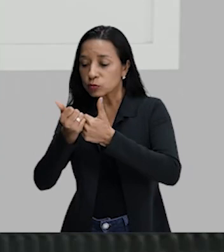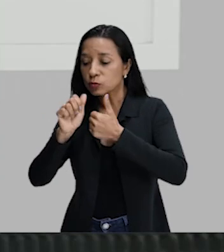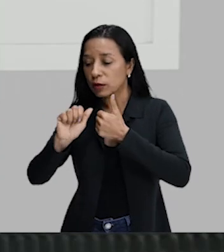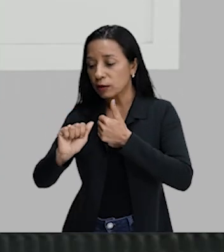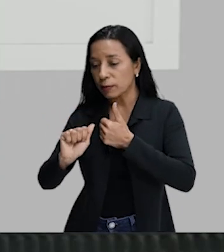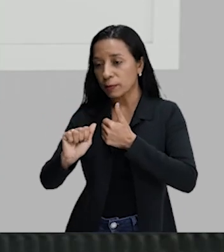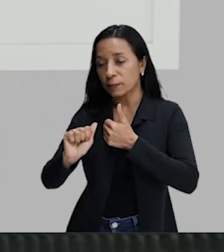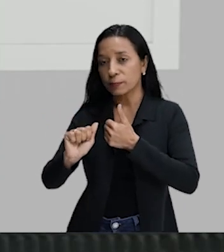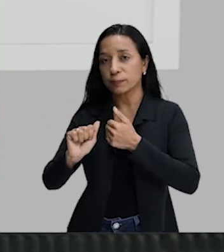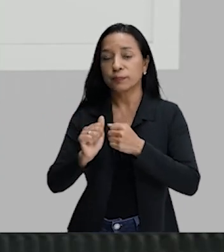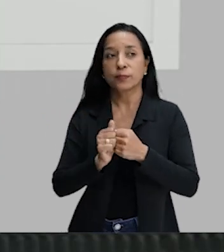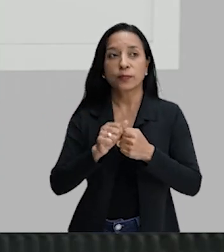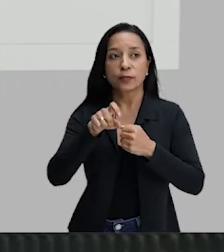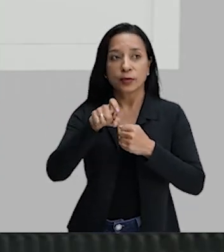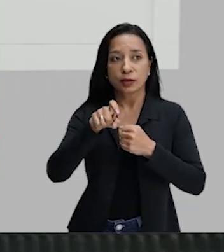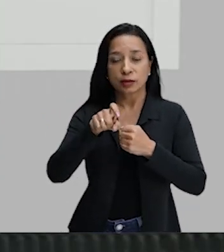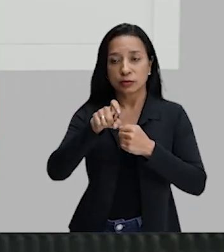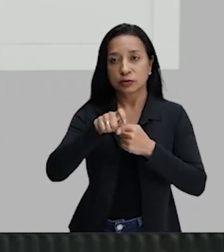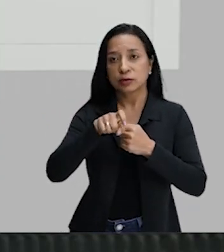igual a 7,